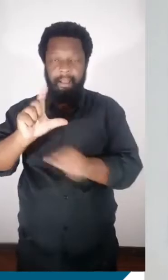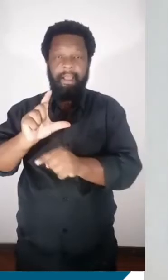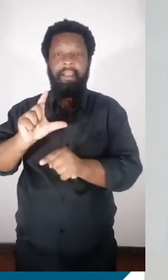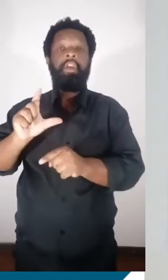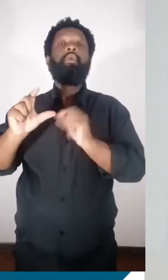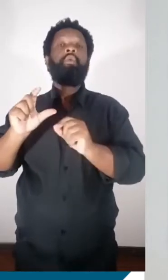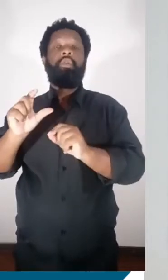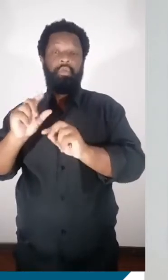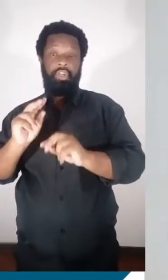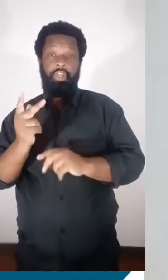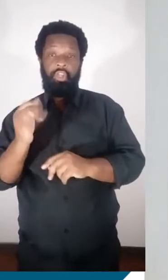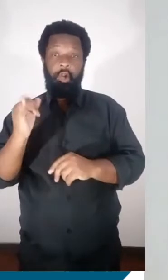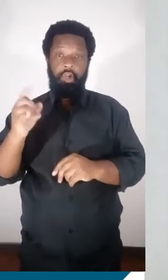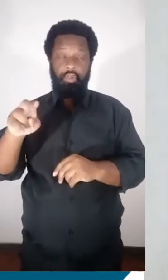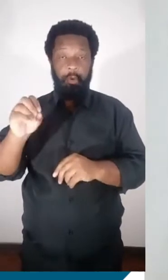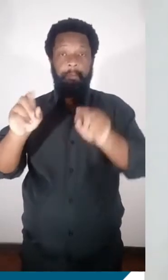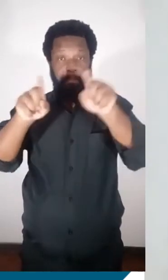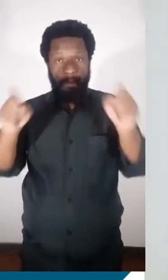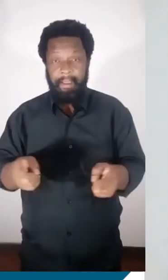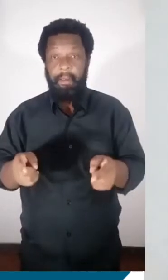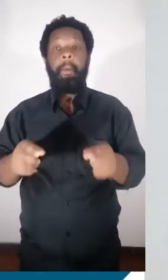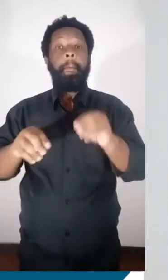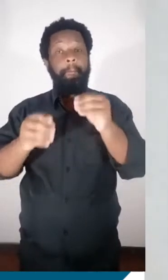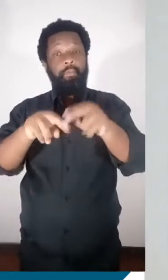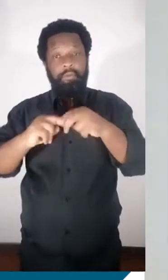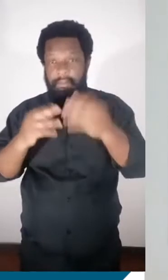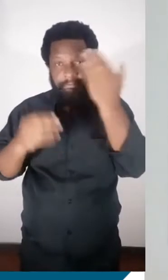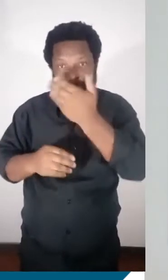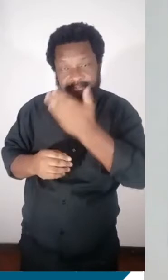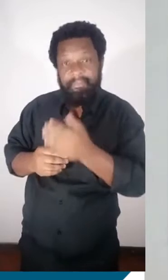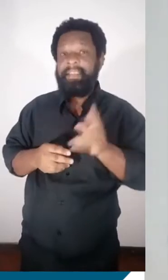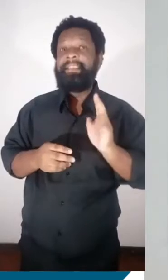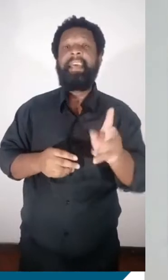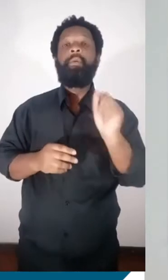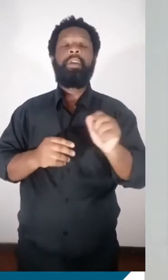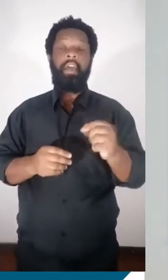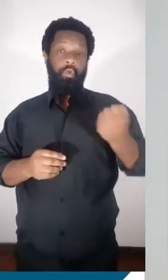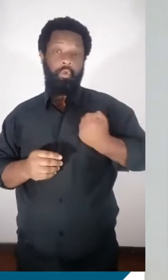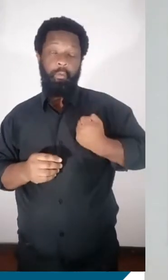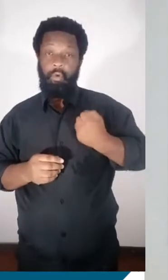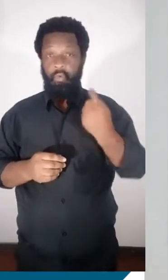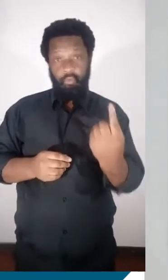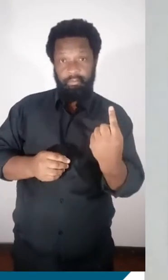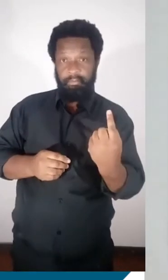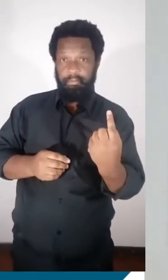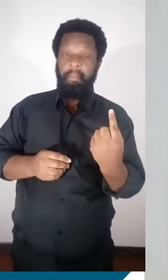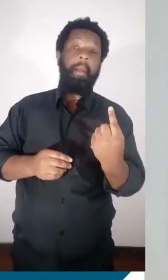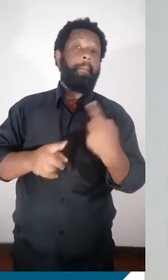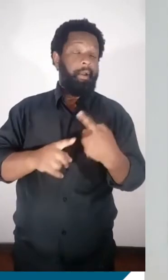baixo e a carga do hidróxido aqui para baixo. Por isso que não aparece nada. Aqui sempre vai ser o número